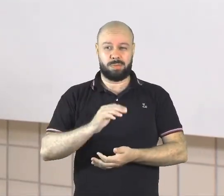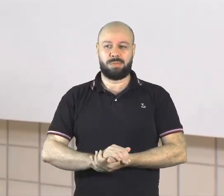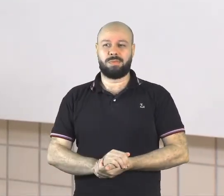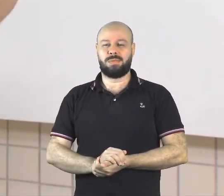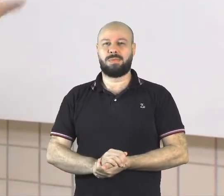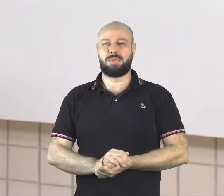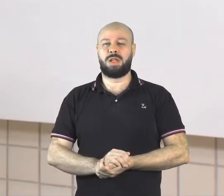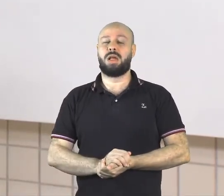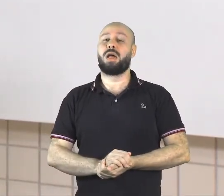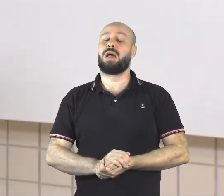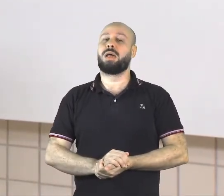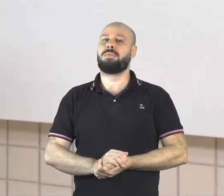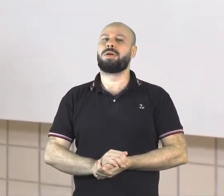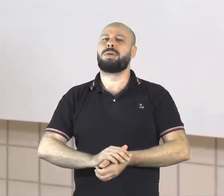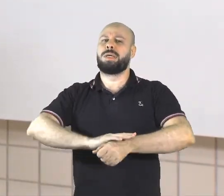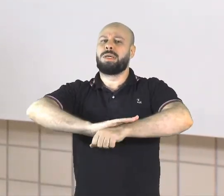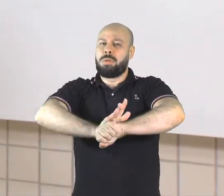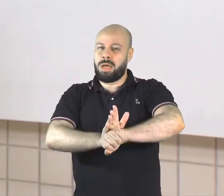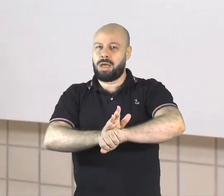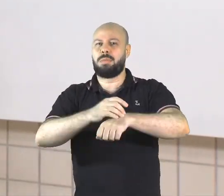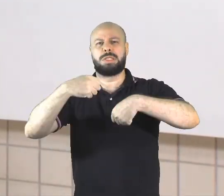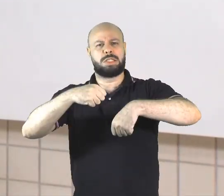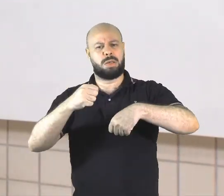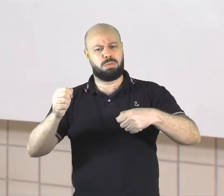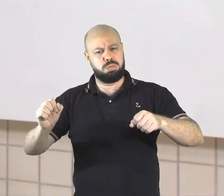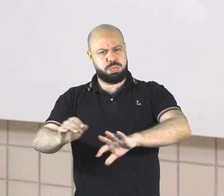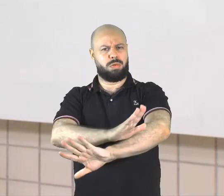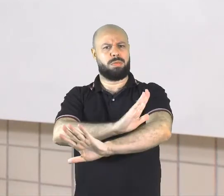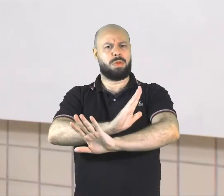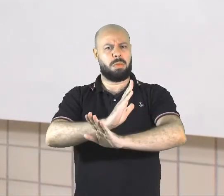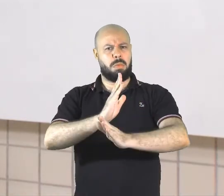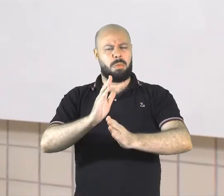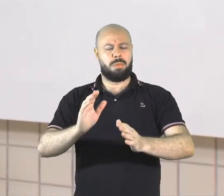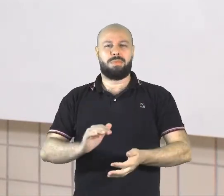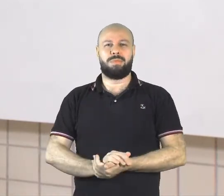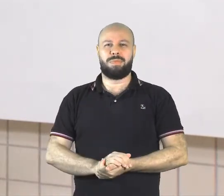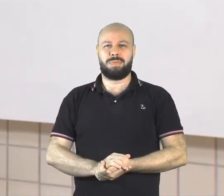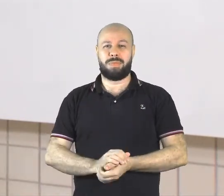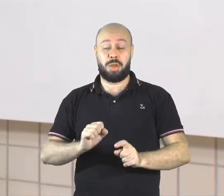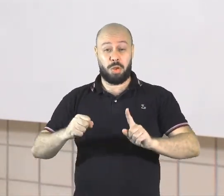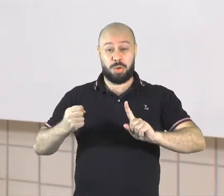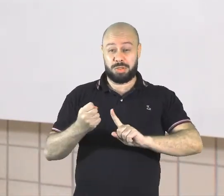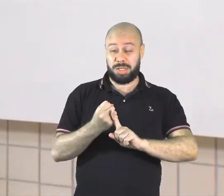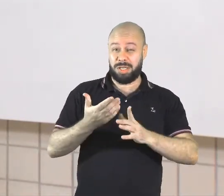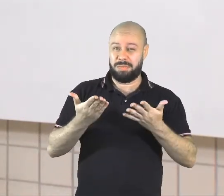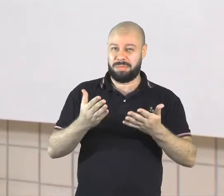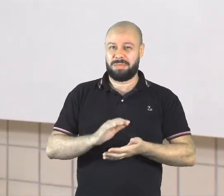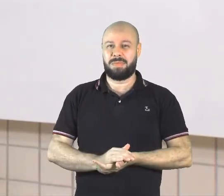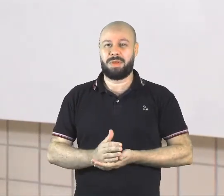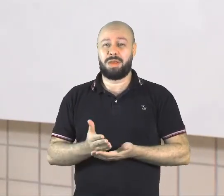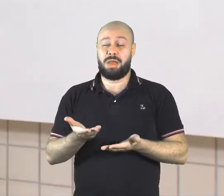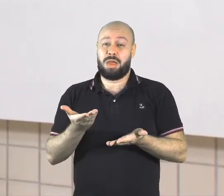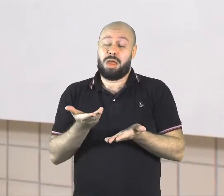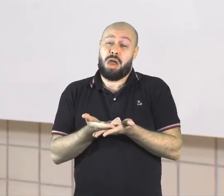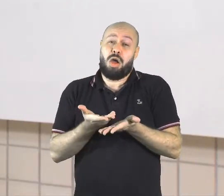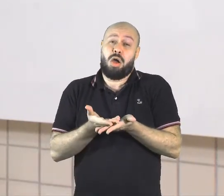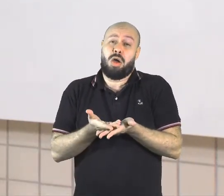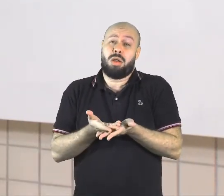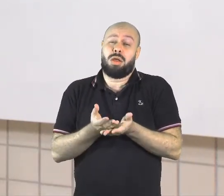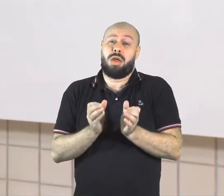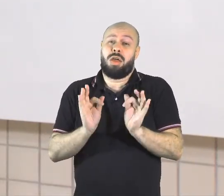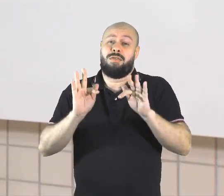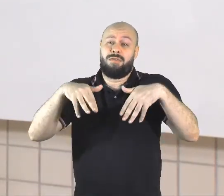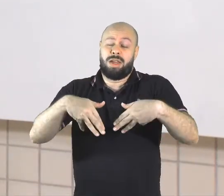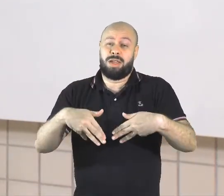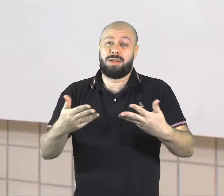tem que acabar de vez na nossa sociedade, ok? Então, nossa aula se encerra por aqui,